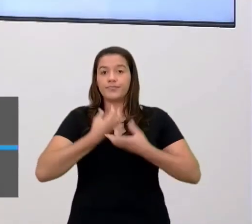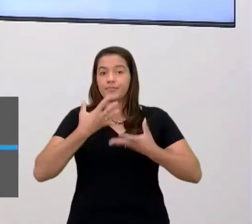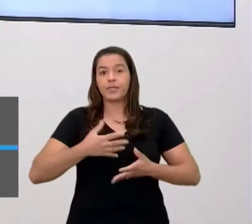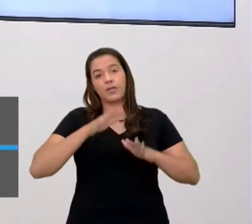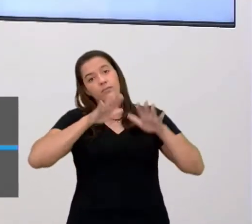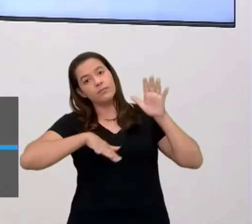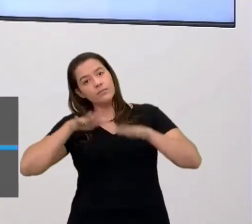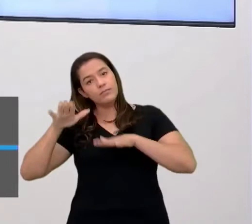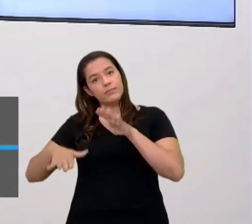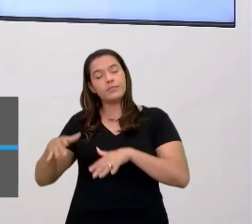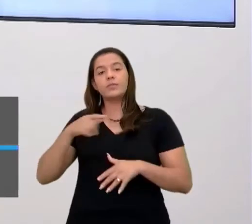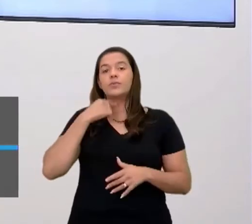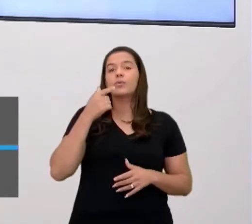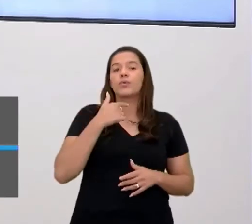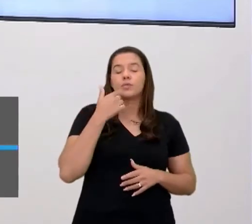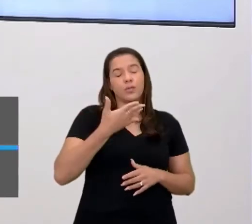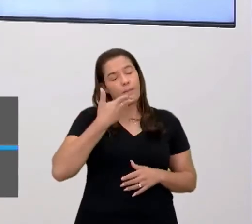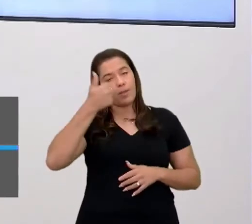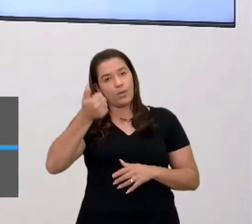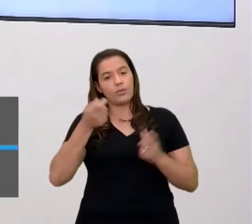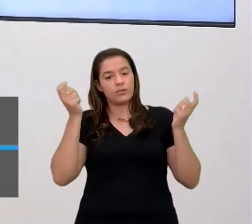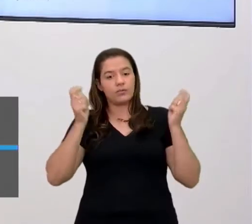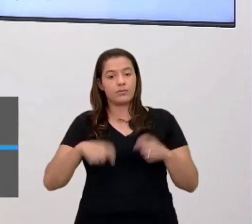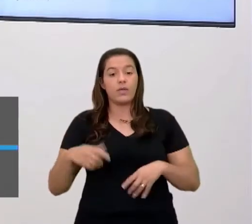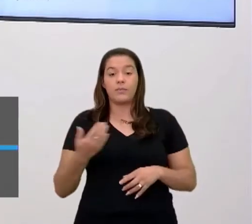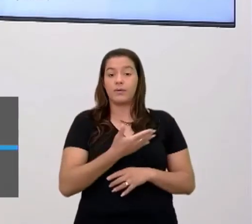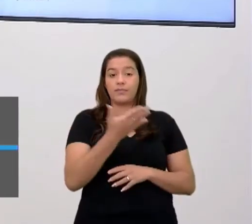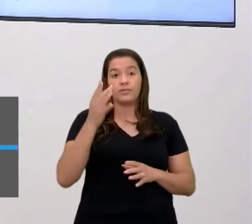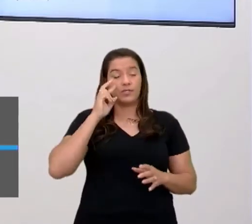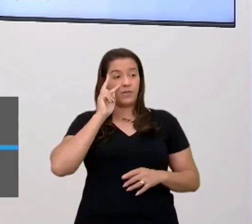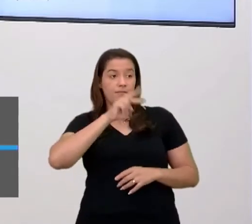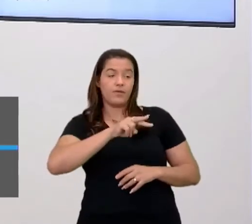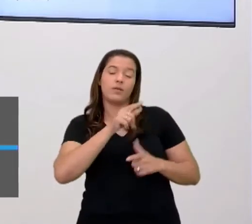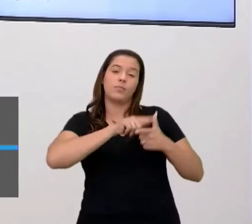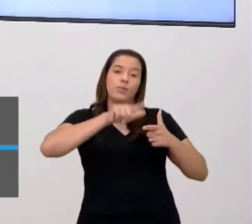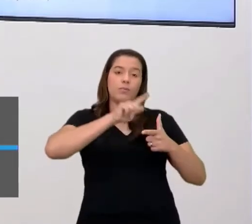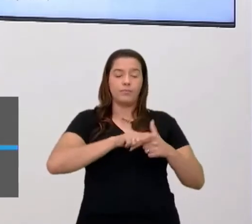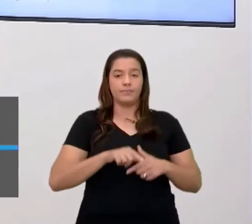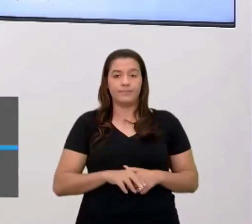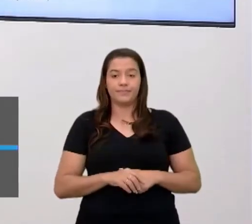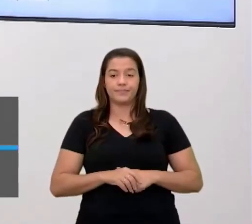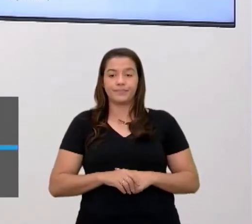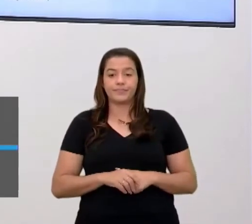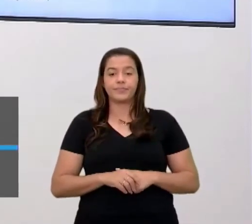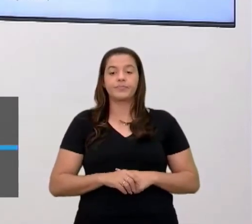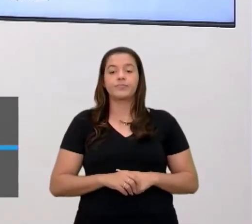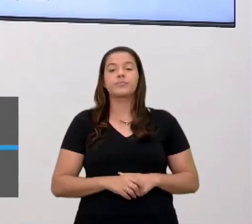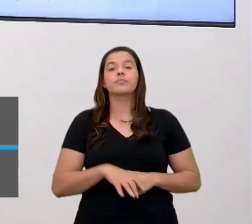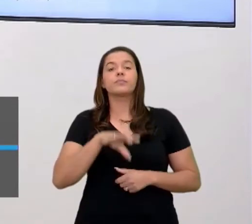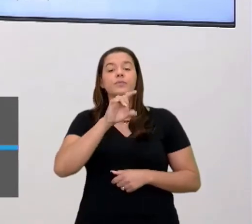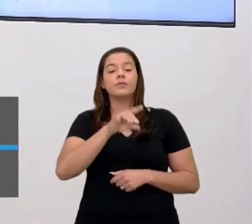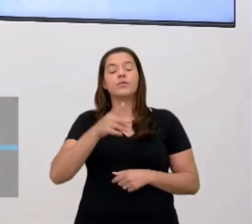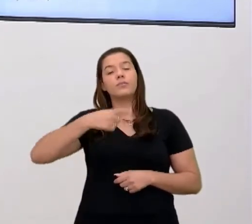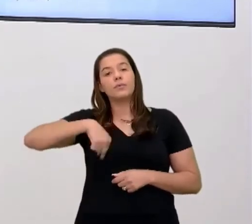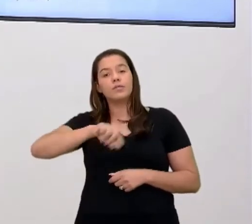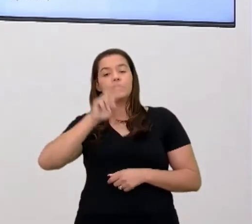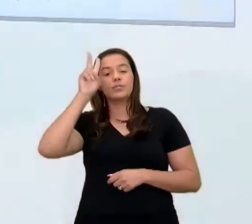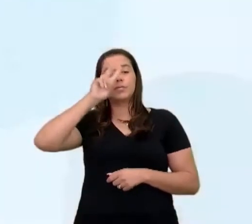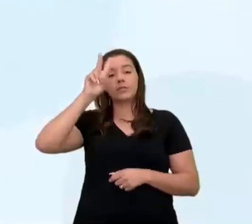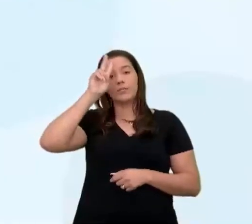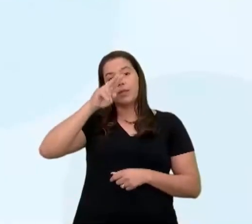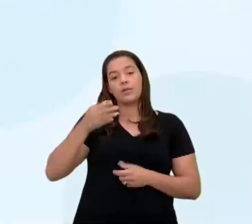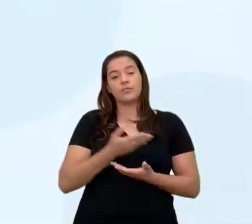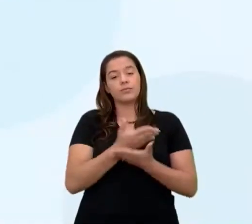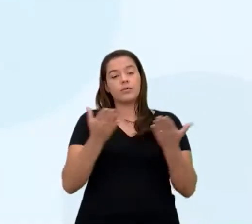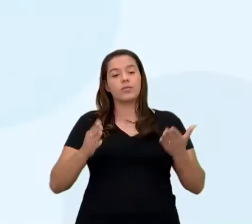não seja o caminho melhor, tá? Para a resolução daquele problema. Aí, só para a gente retomar, para pensar na sua prática